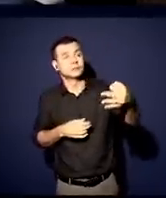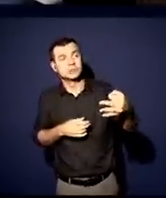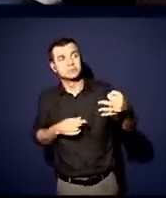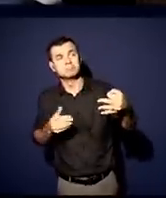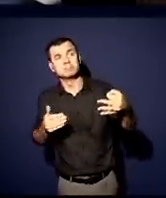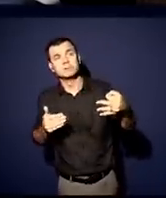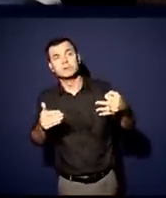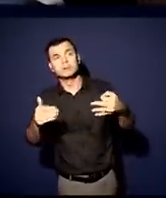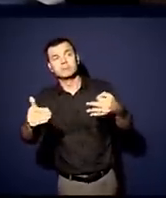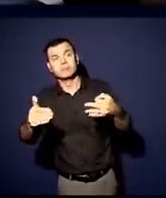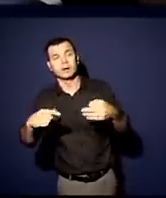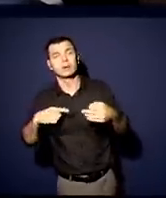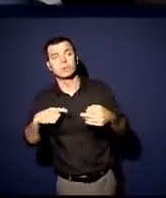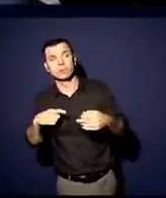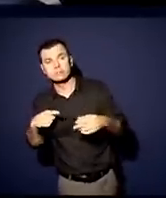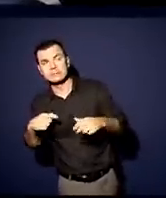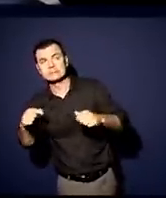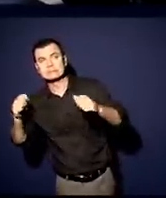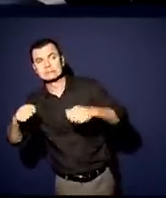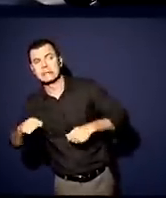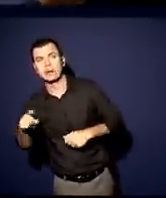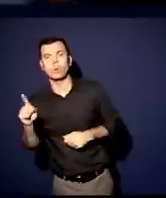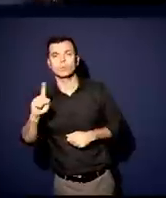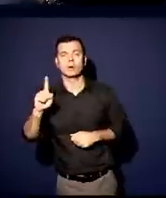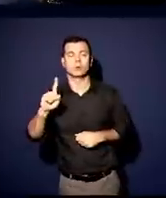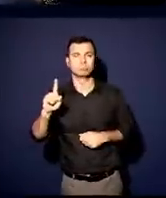talvez turning point ou não turning point?